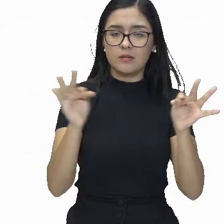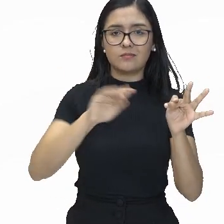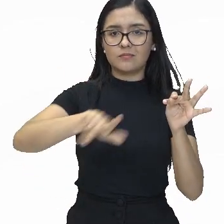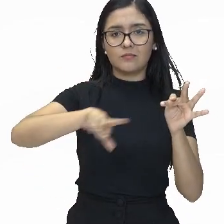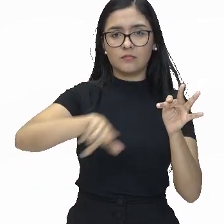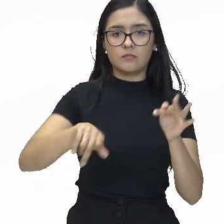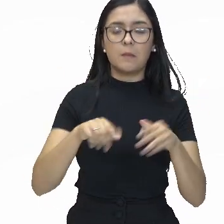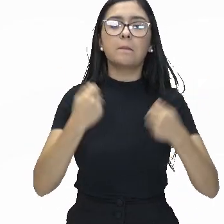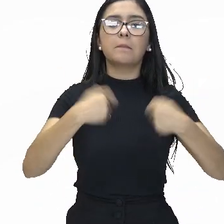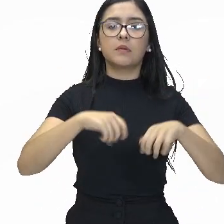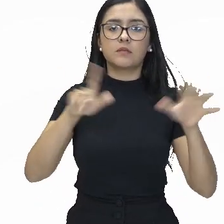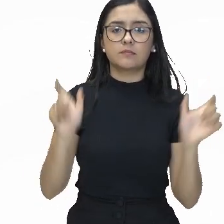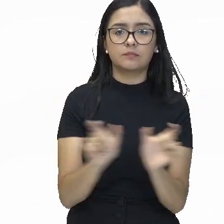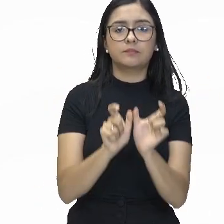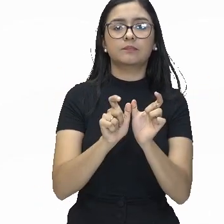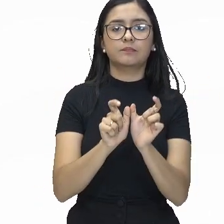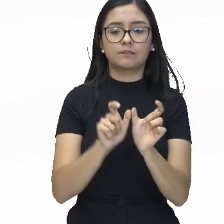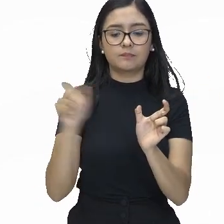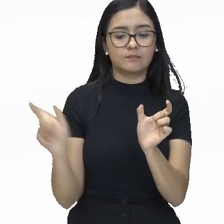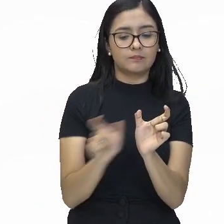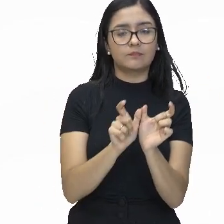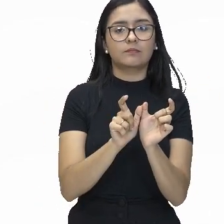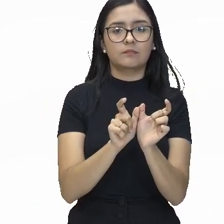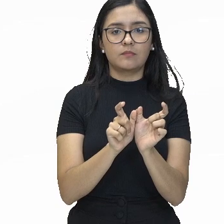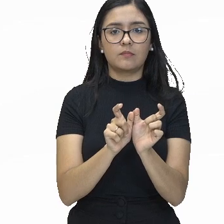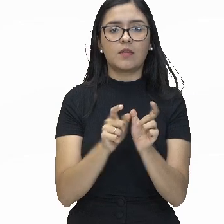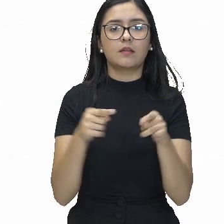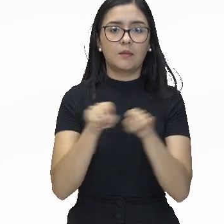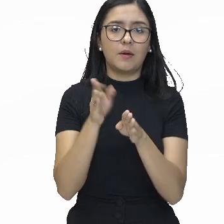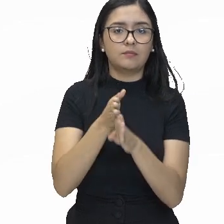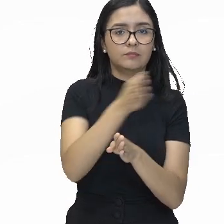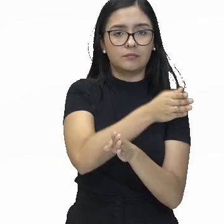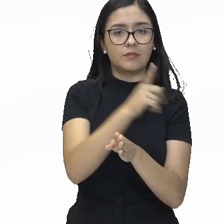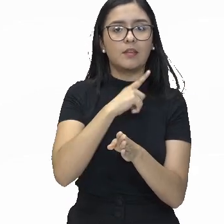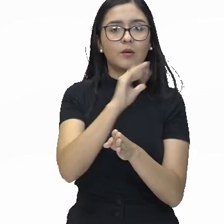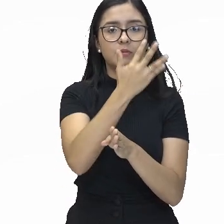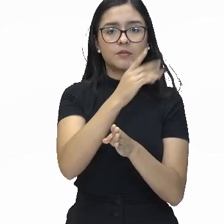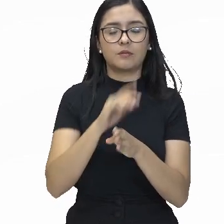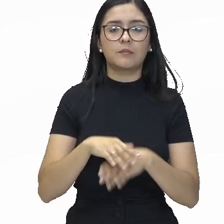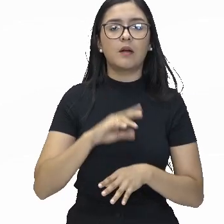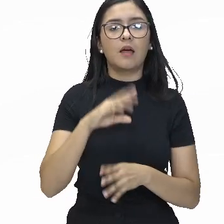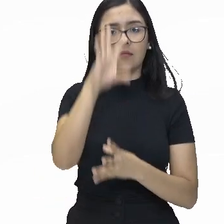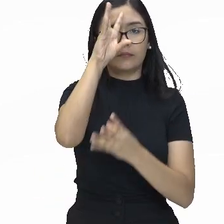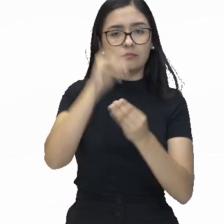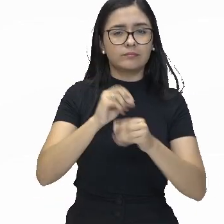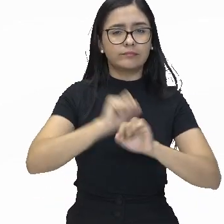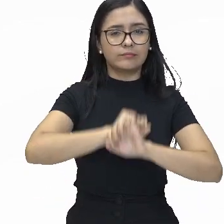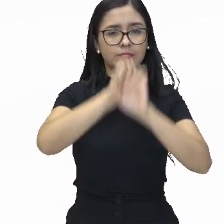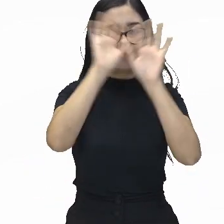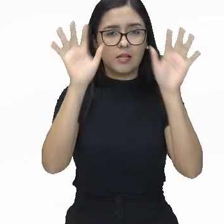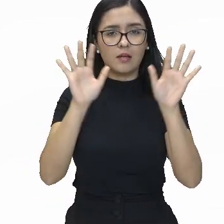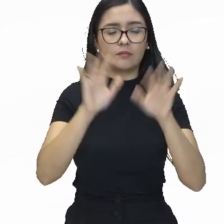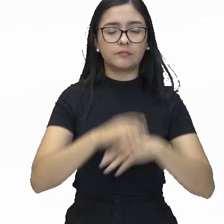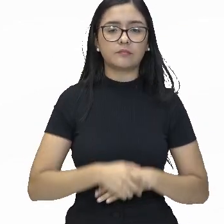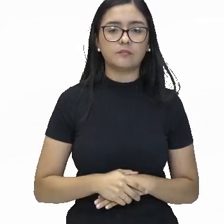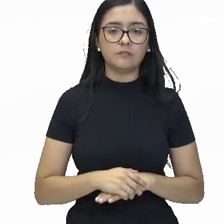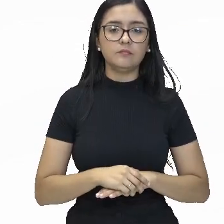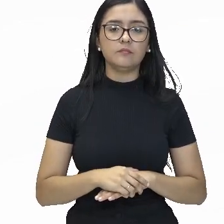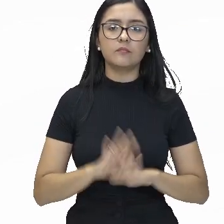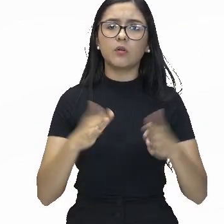vai precisar de uma outra oração para que se compreenda o sentido dela? Quando